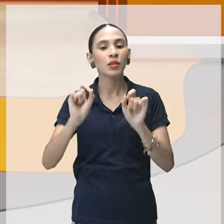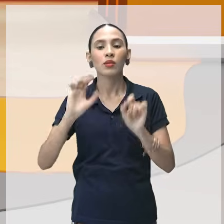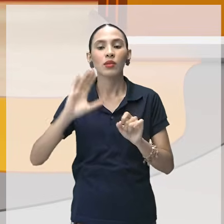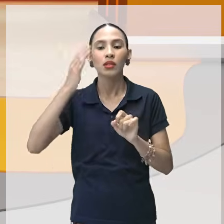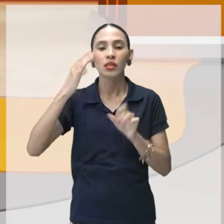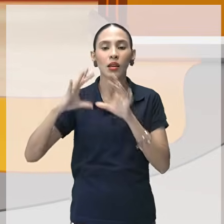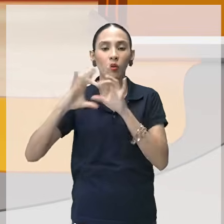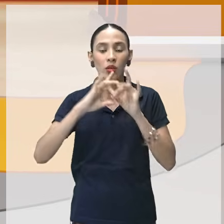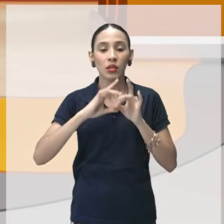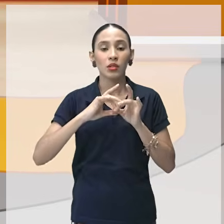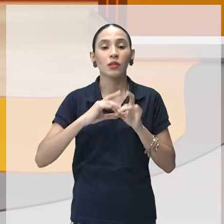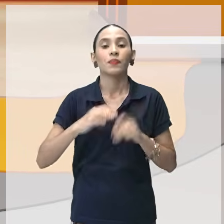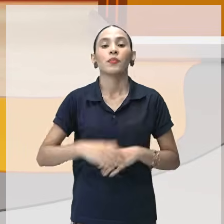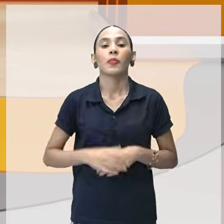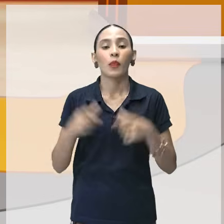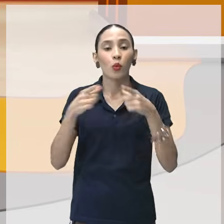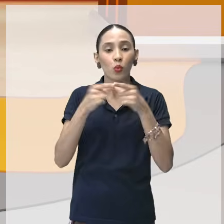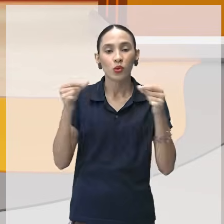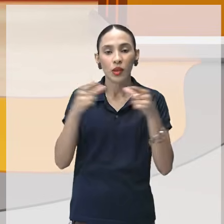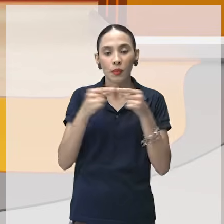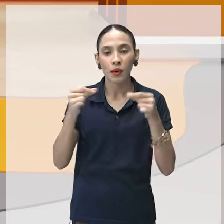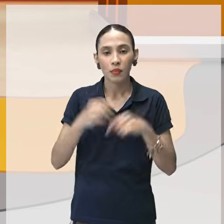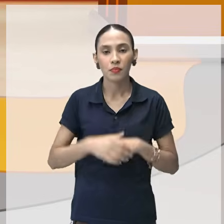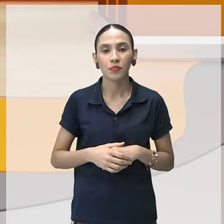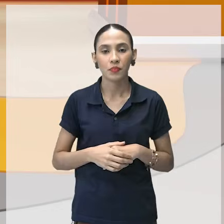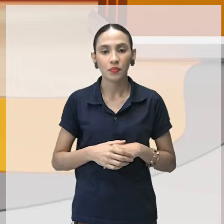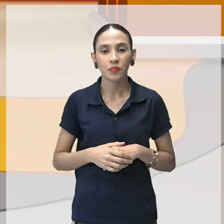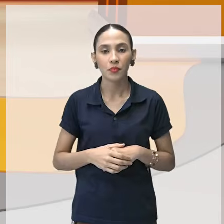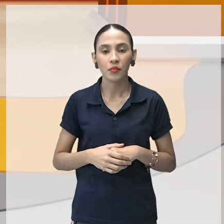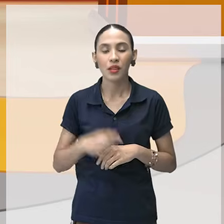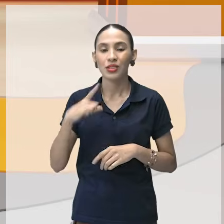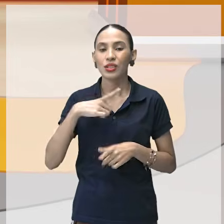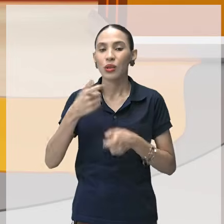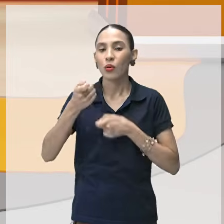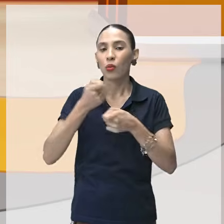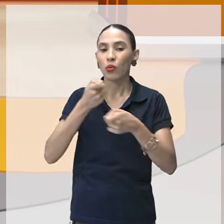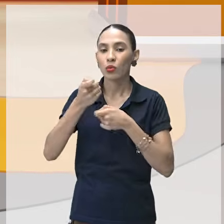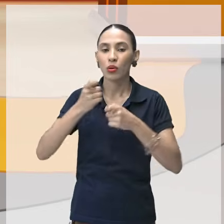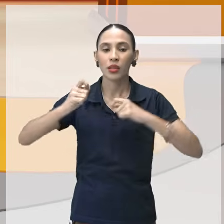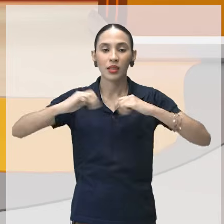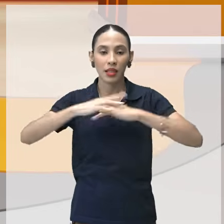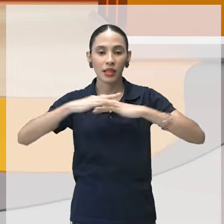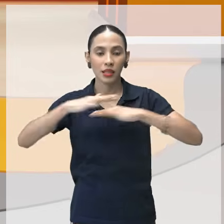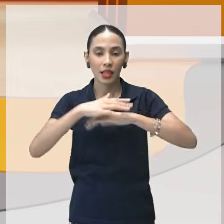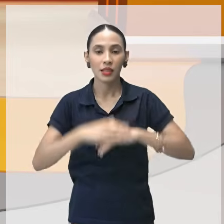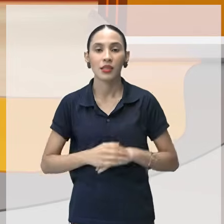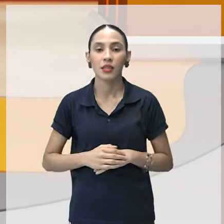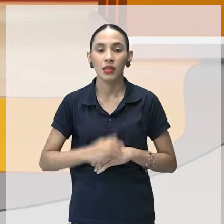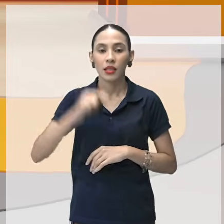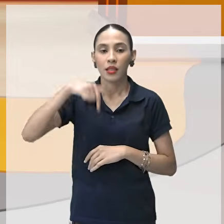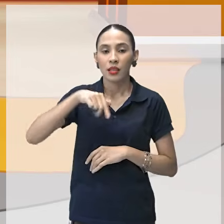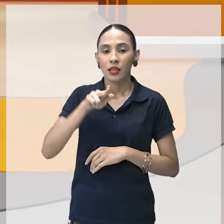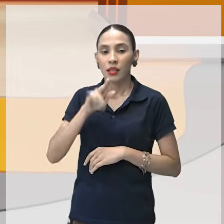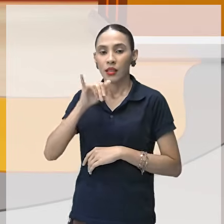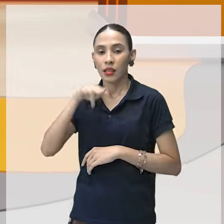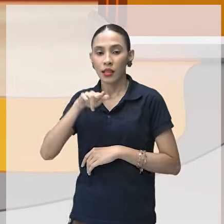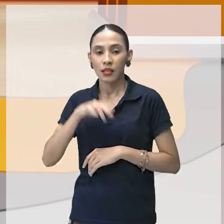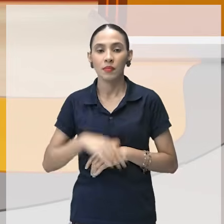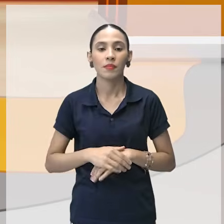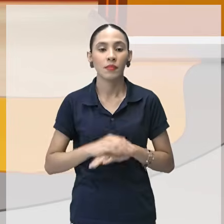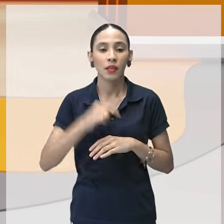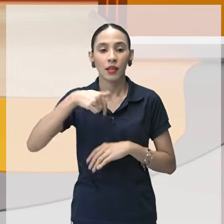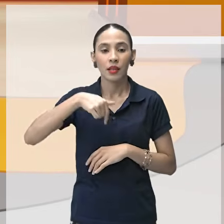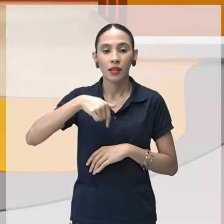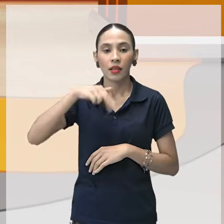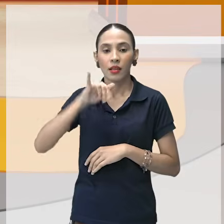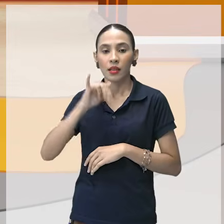contexto? O Japão, ele possuía o controle da cidade de Qingdao. Essa cidade,